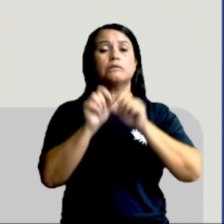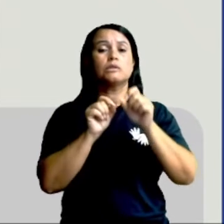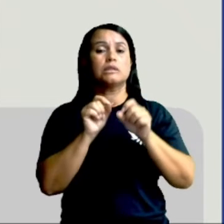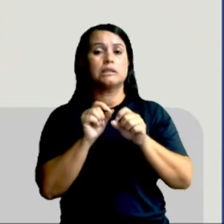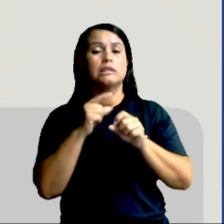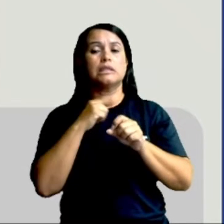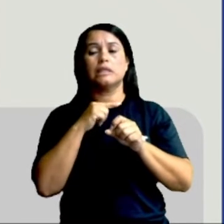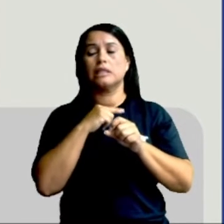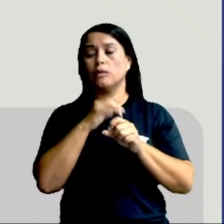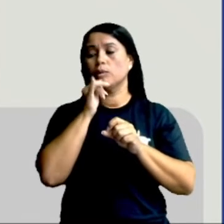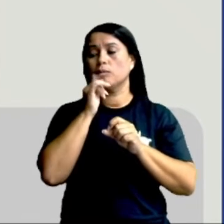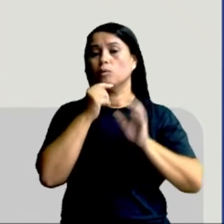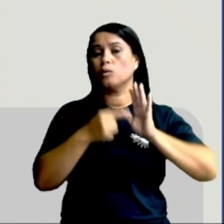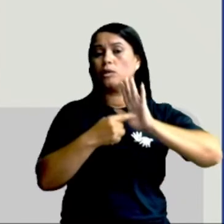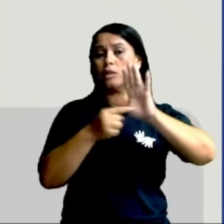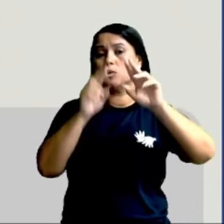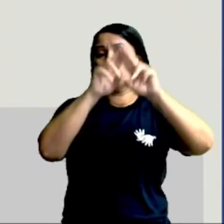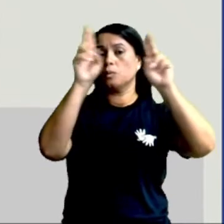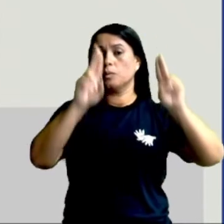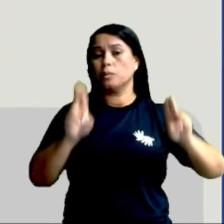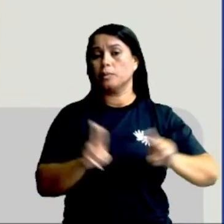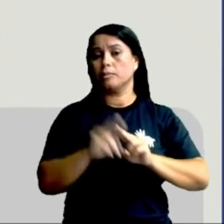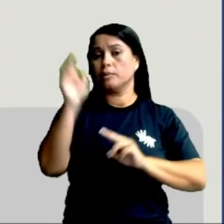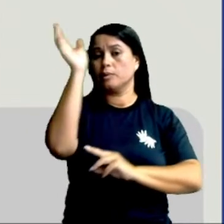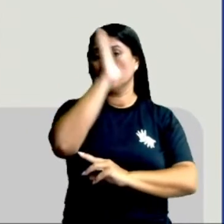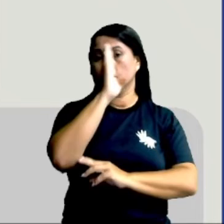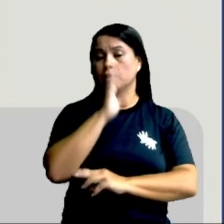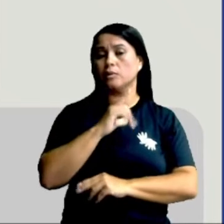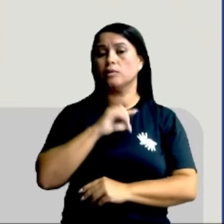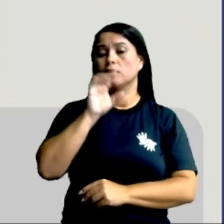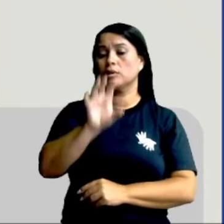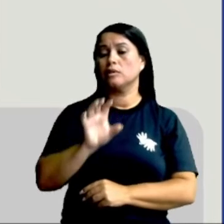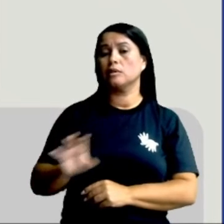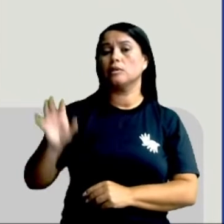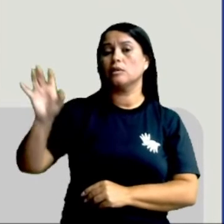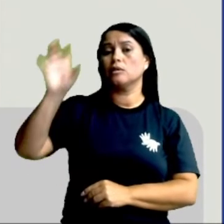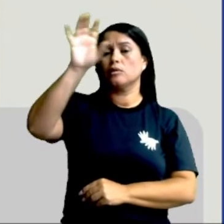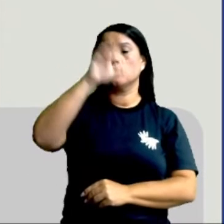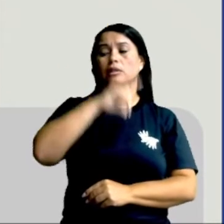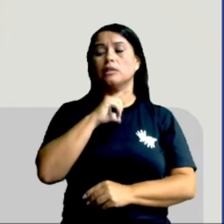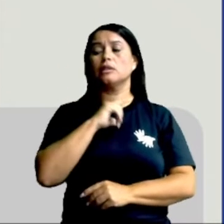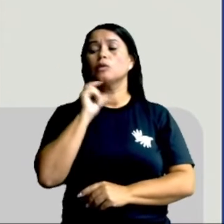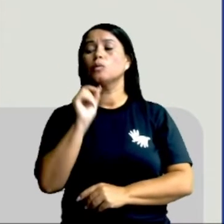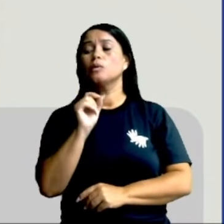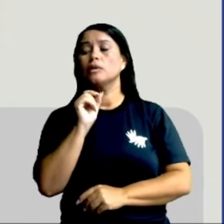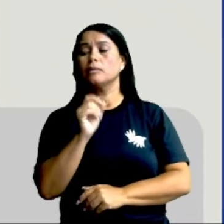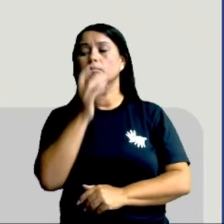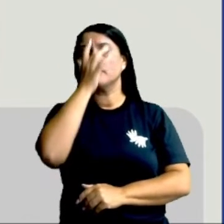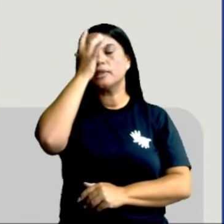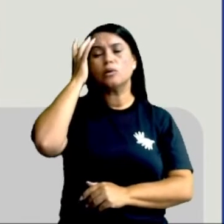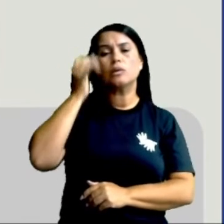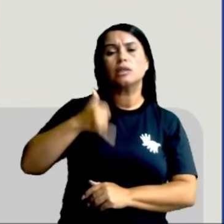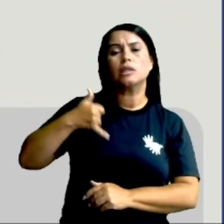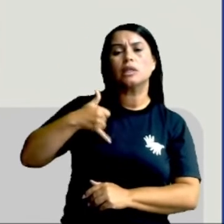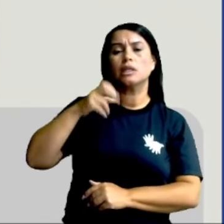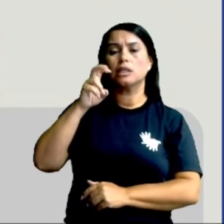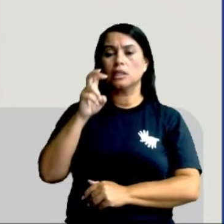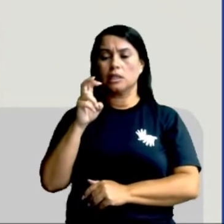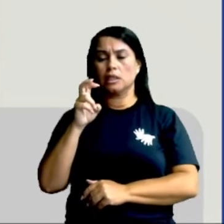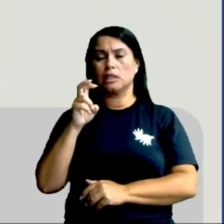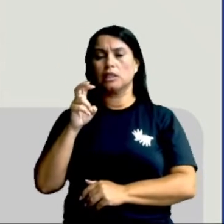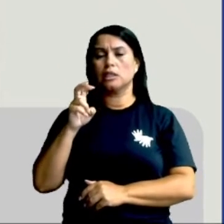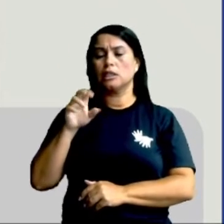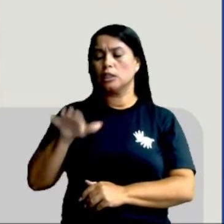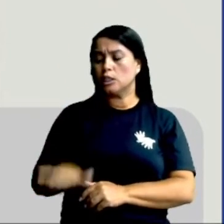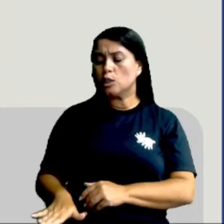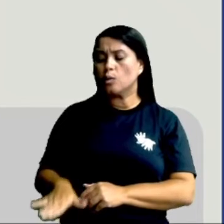aqui, de acordo com o mapa do Brasil, as regiões, e temos aqui, ó, pessoas de 5 a 17 anos